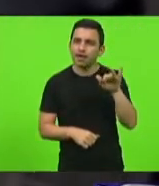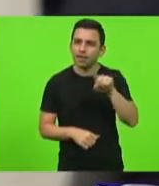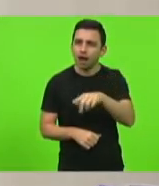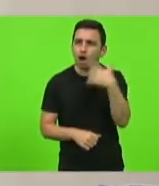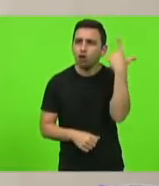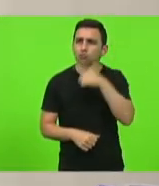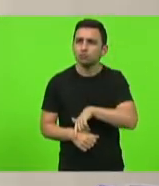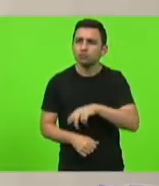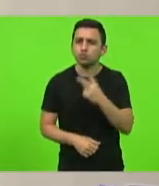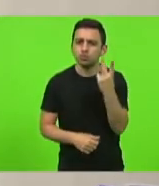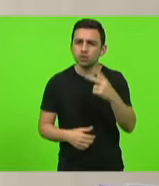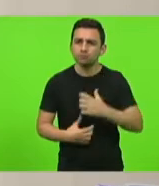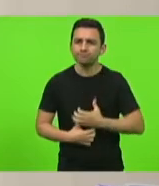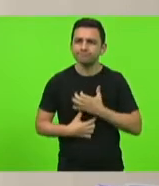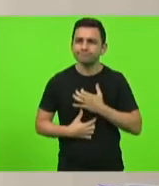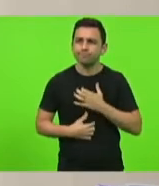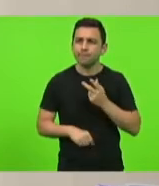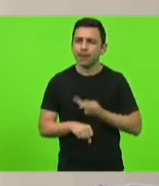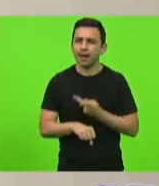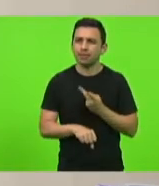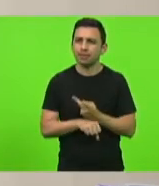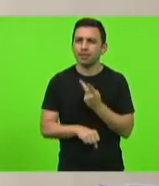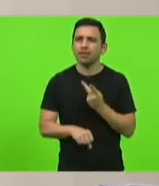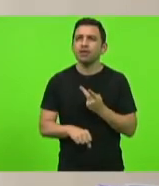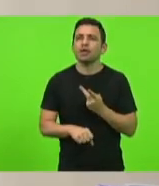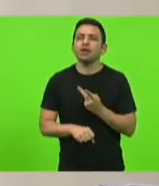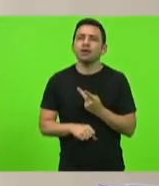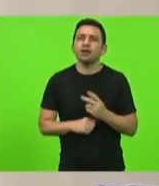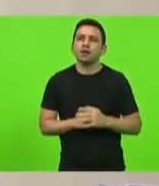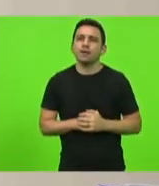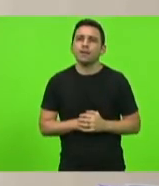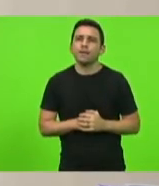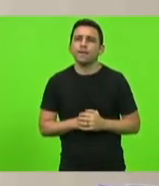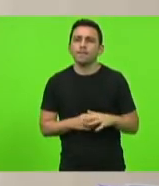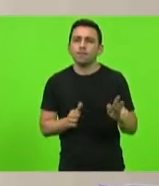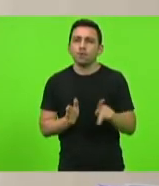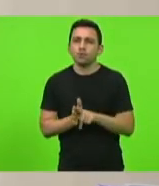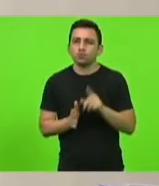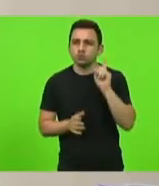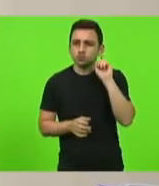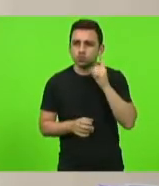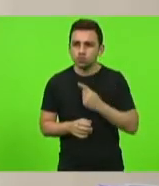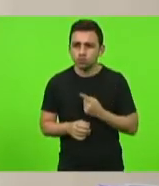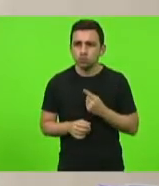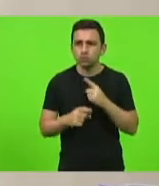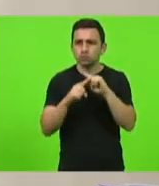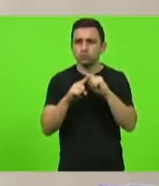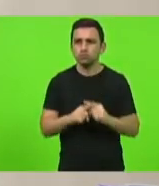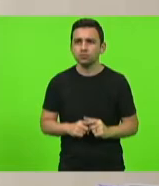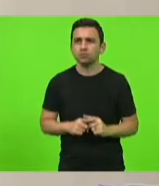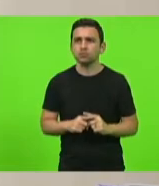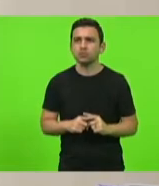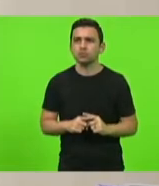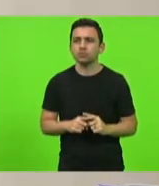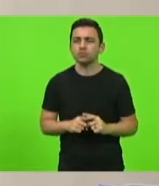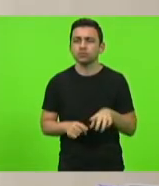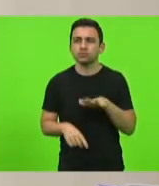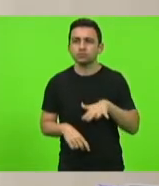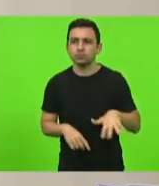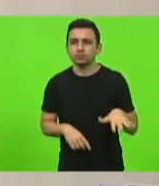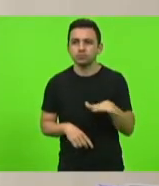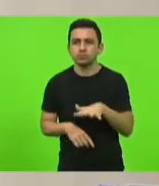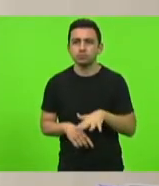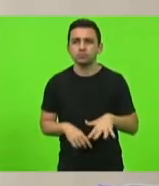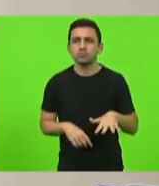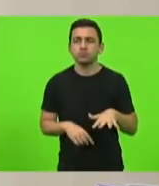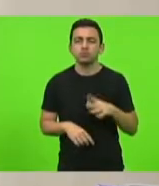conquistado 2 medalhas de prata na Surdo Olimpíada Nacional de 2021. Em discussão, não